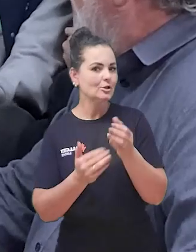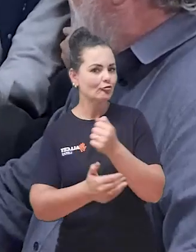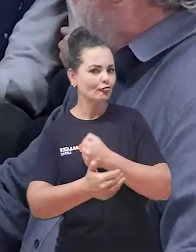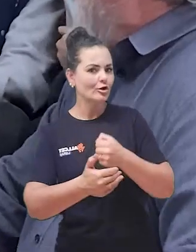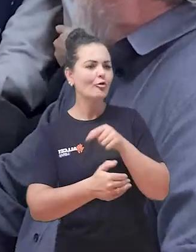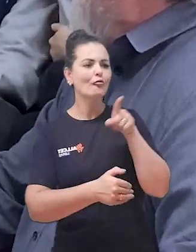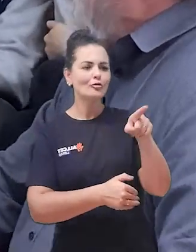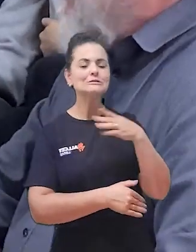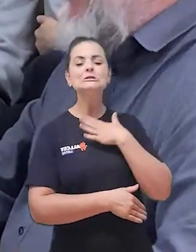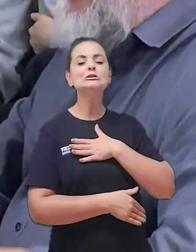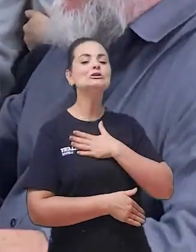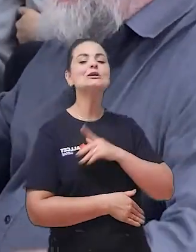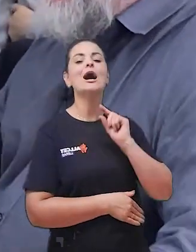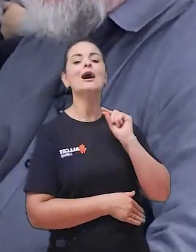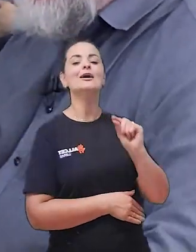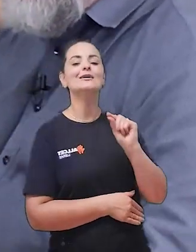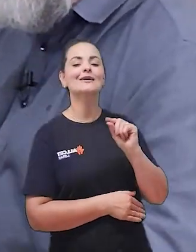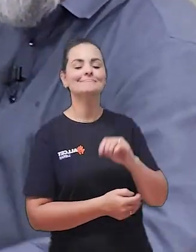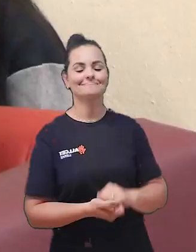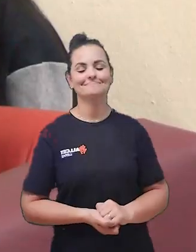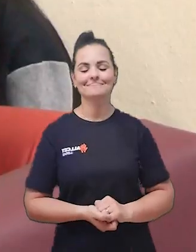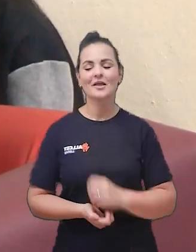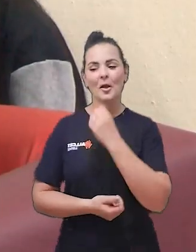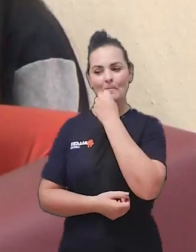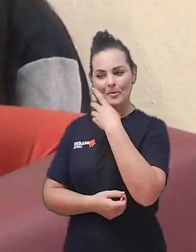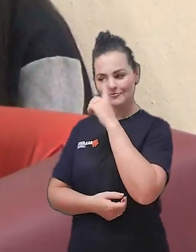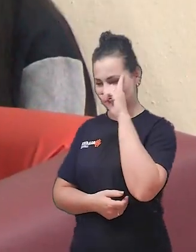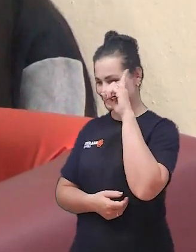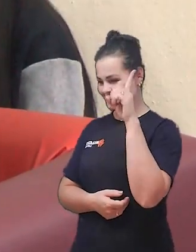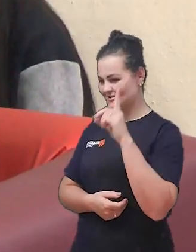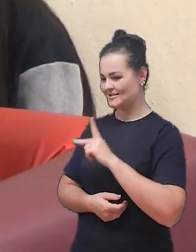escola? Cauã, bom dia.